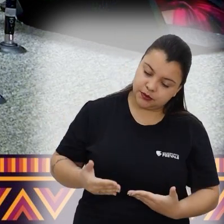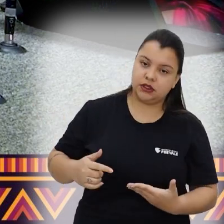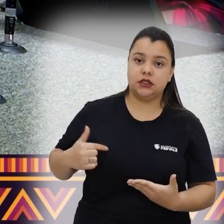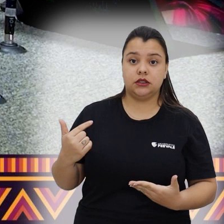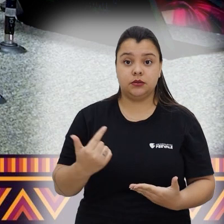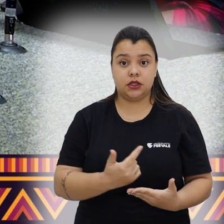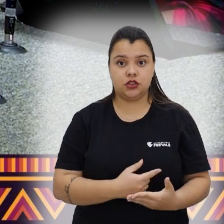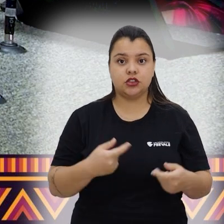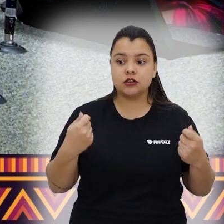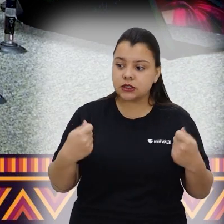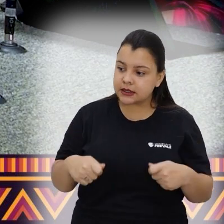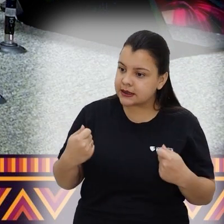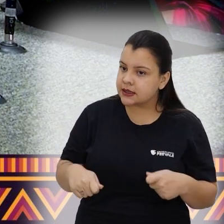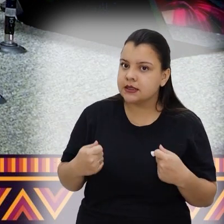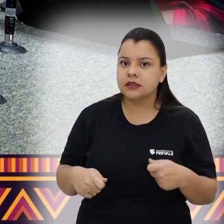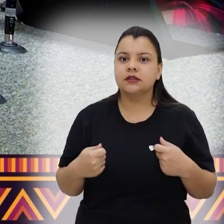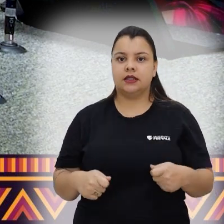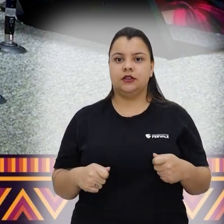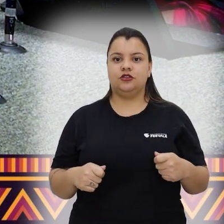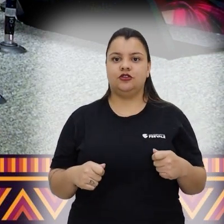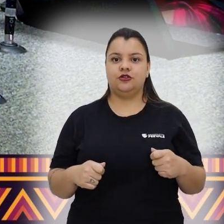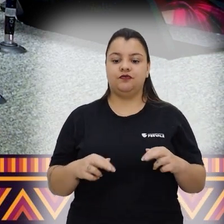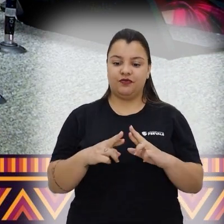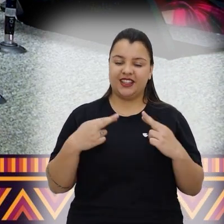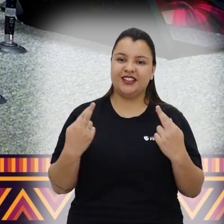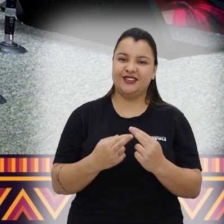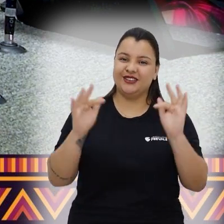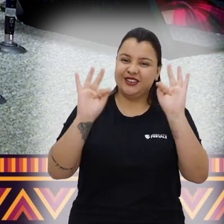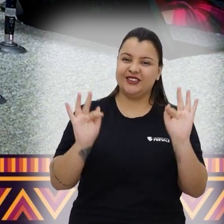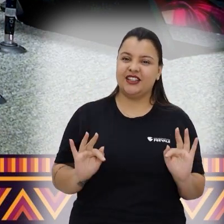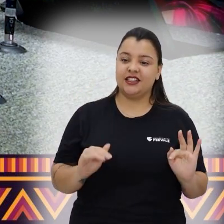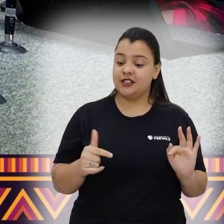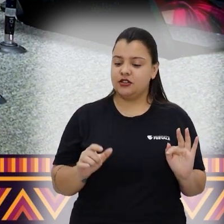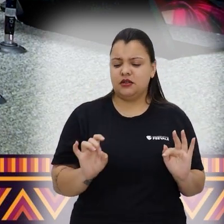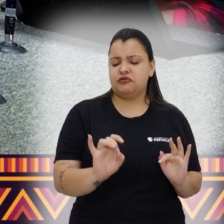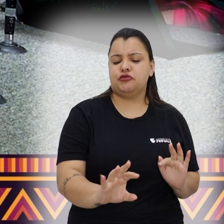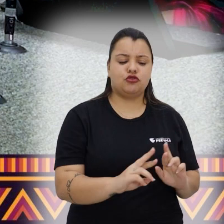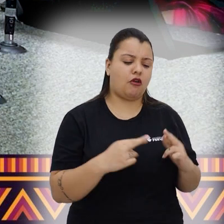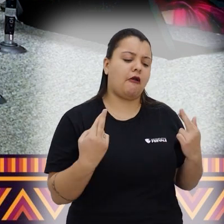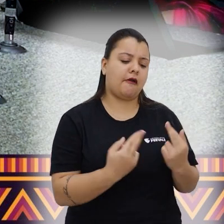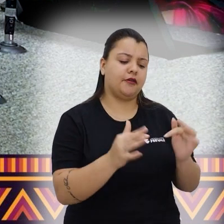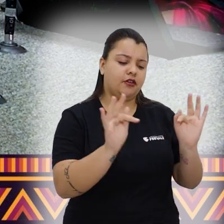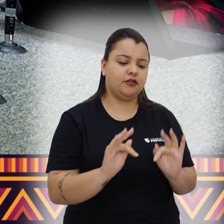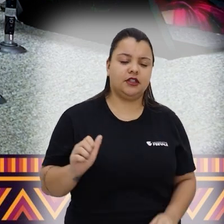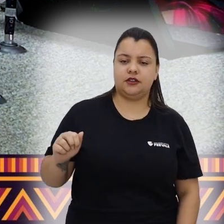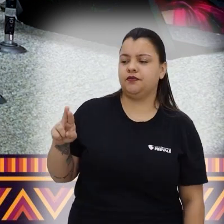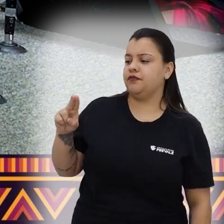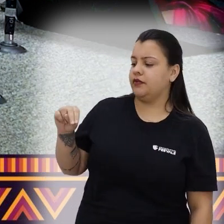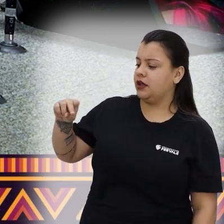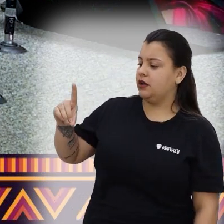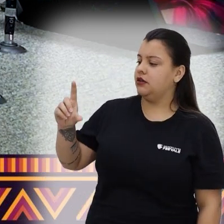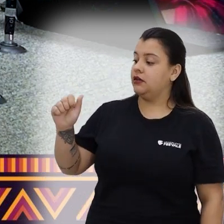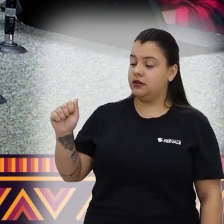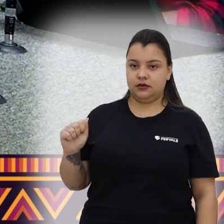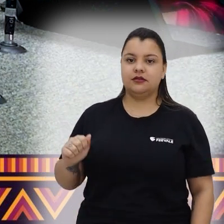assim, da necessidade dos encontros felizes. Nós não temos só encontros felizes aqui no Aruanda, nós temos encontros felizes e